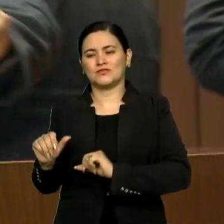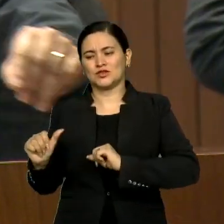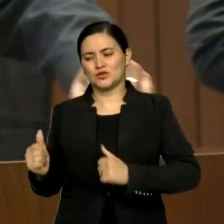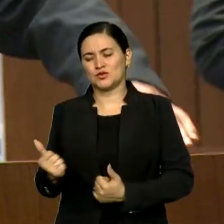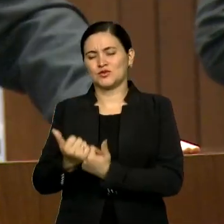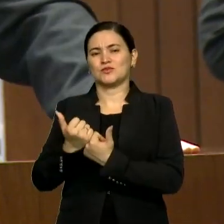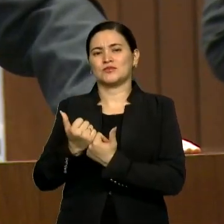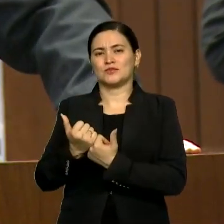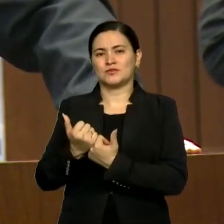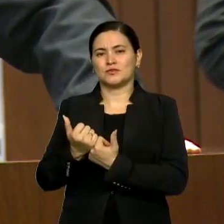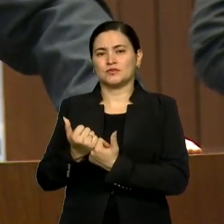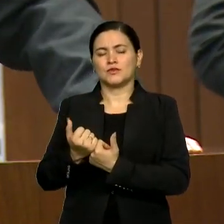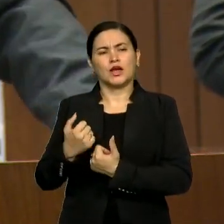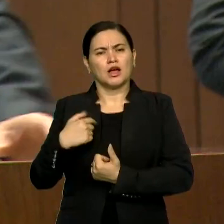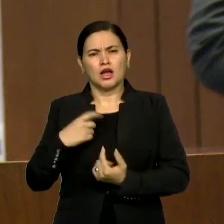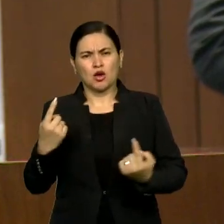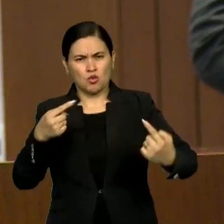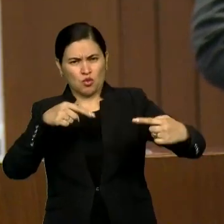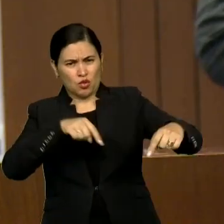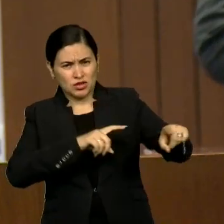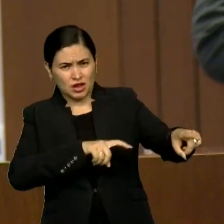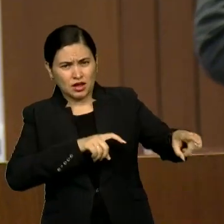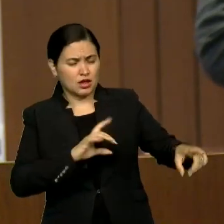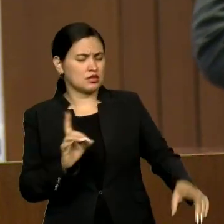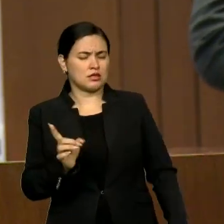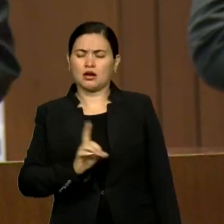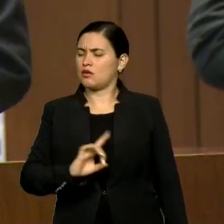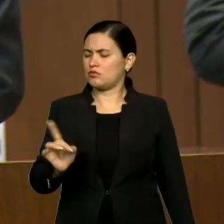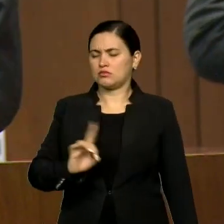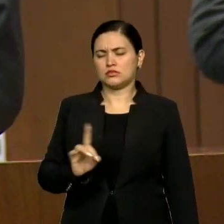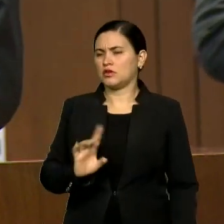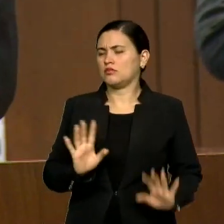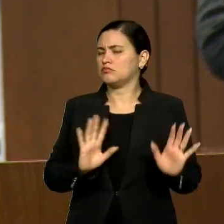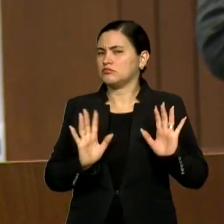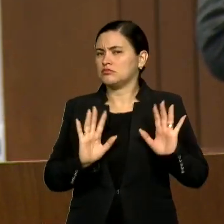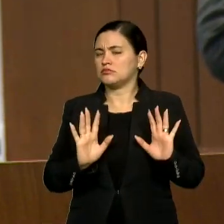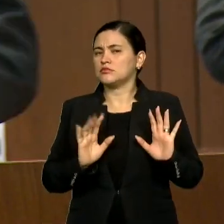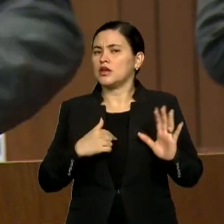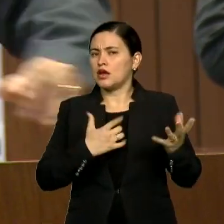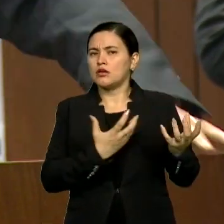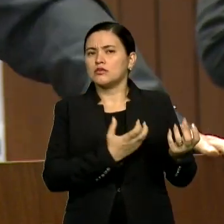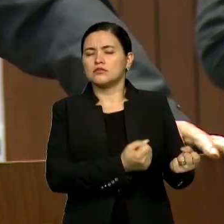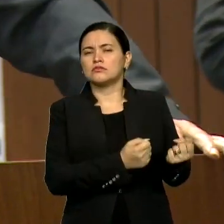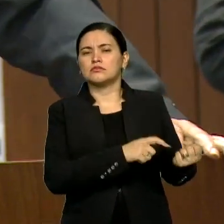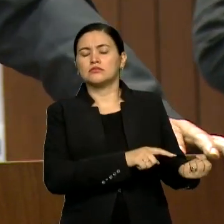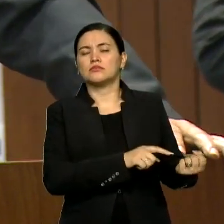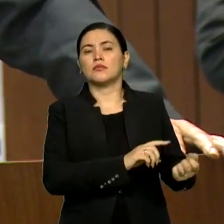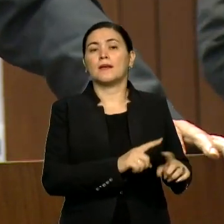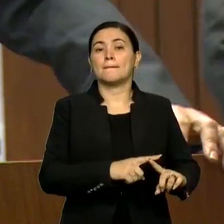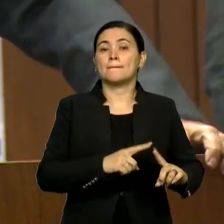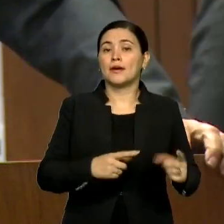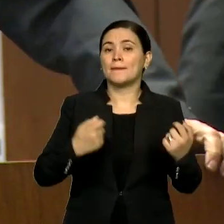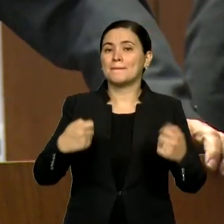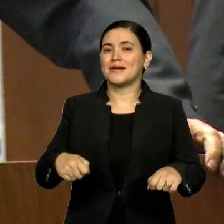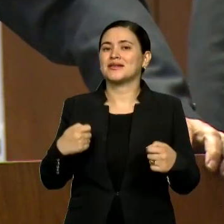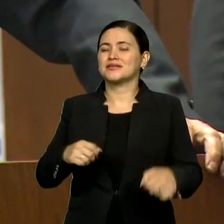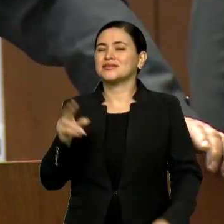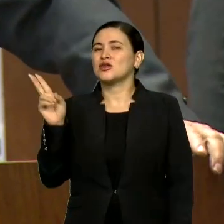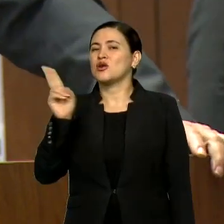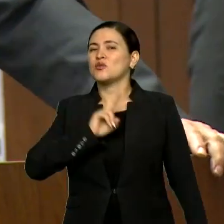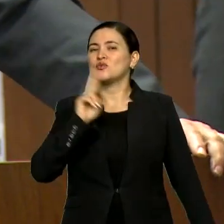falando contra o agronegócio, mas eu estou aqui falando que há uma necessidade urgente